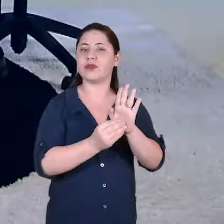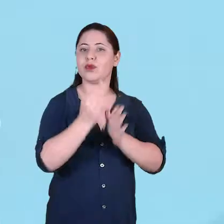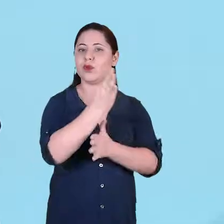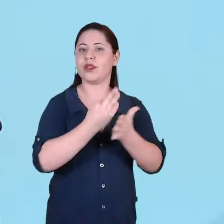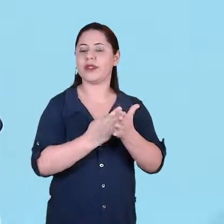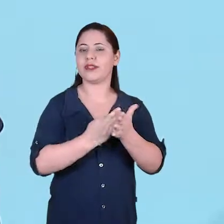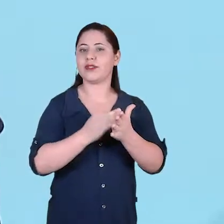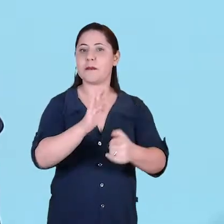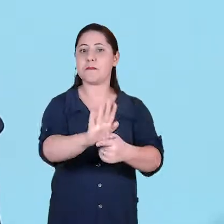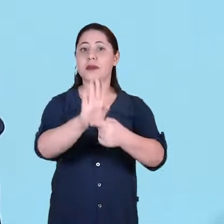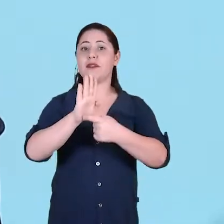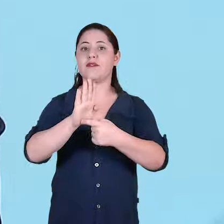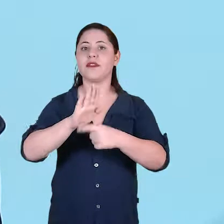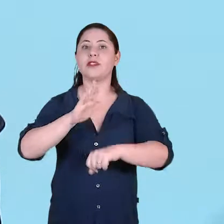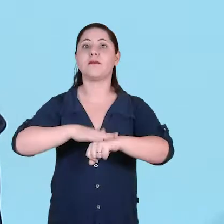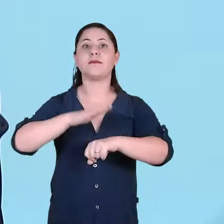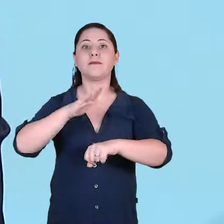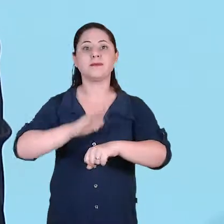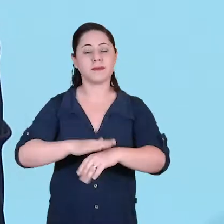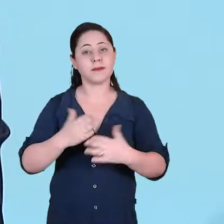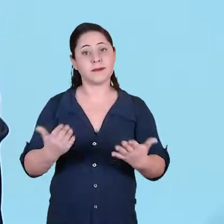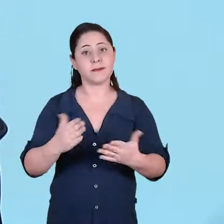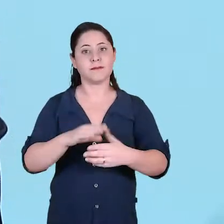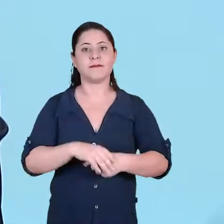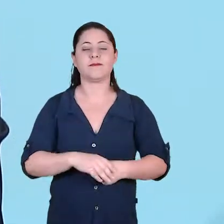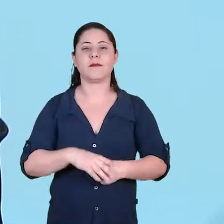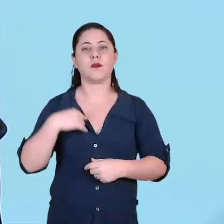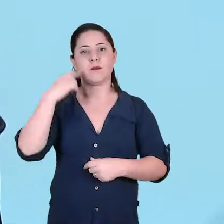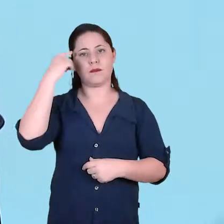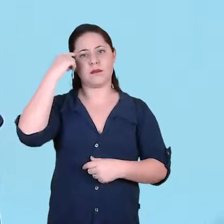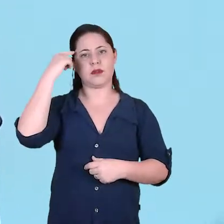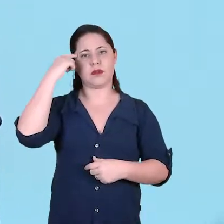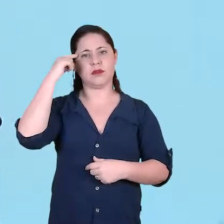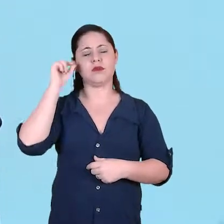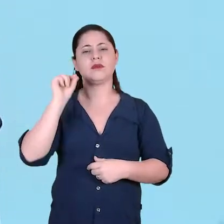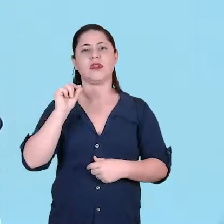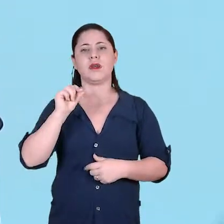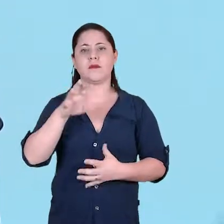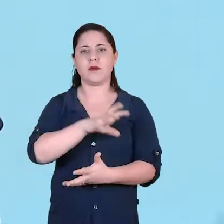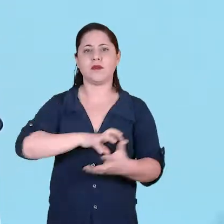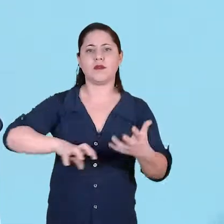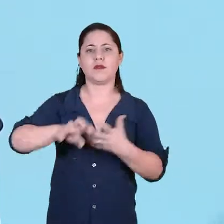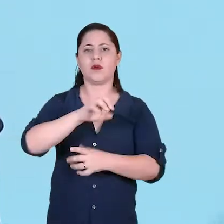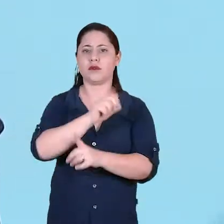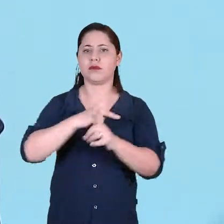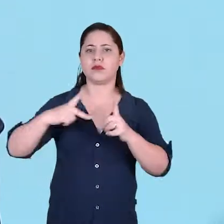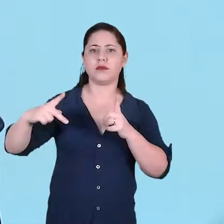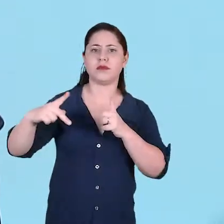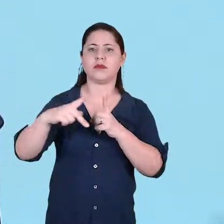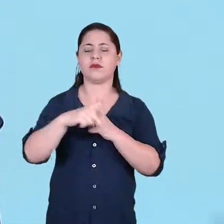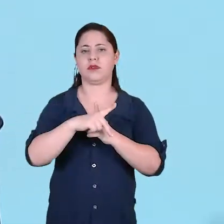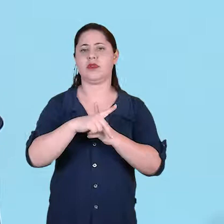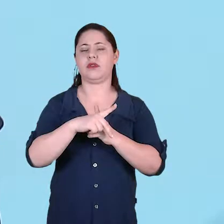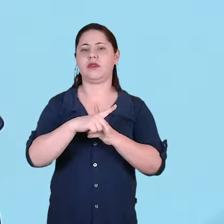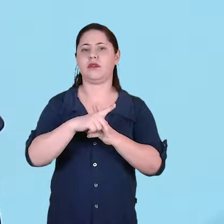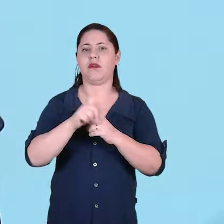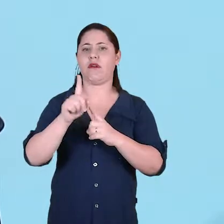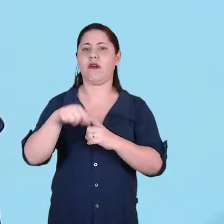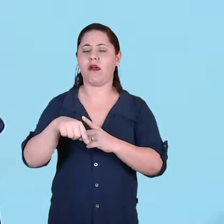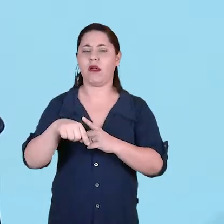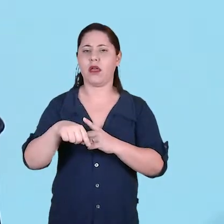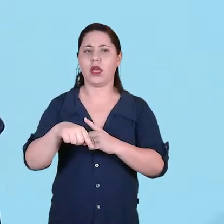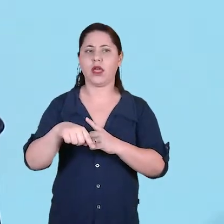algumas vantagens a mais, não é? Então, eu penso que essa reforma da Previdência, ela